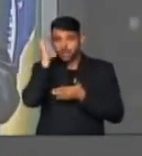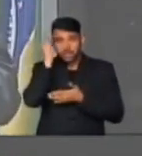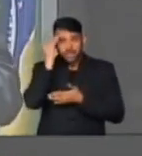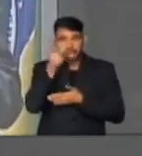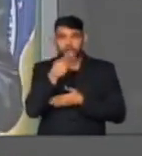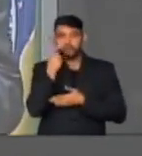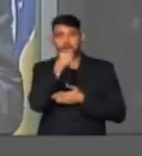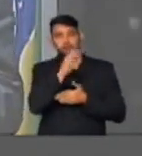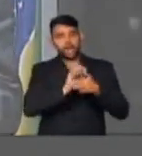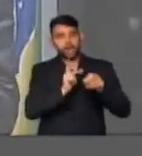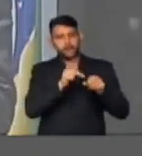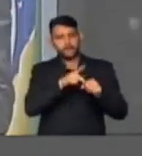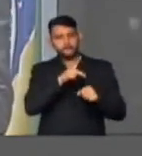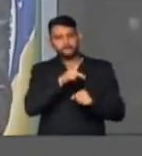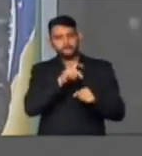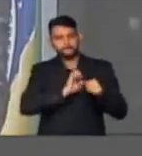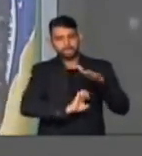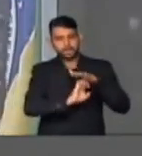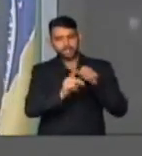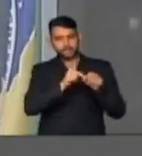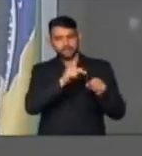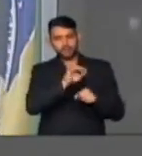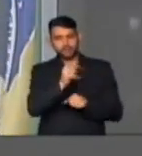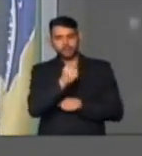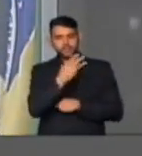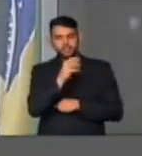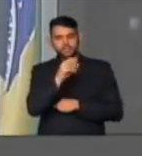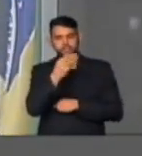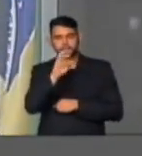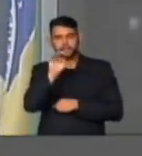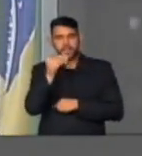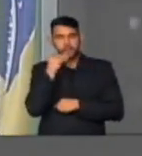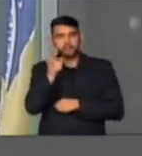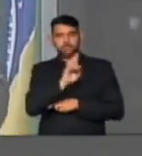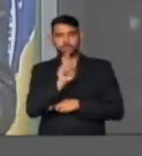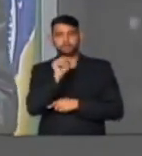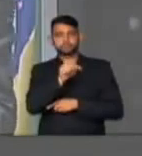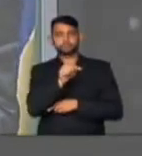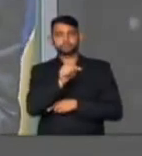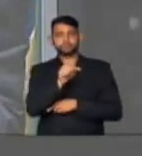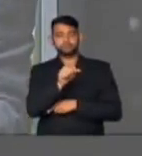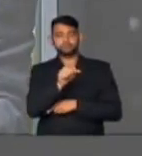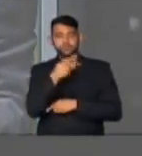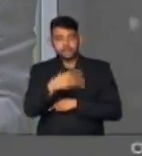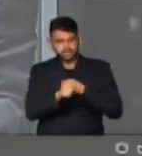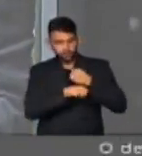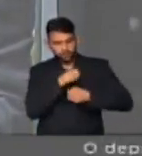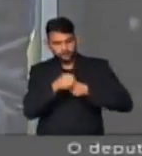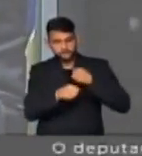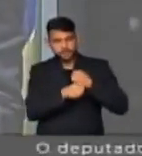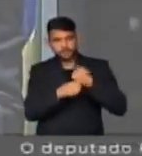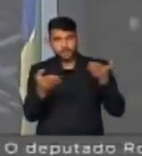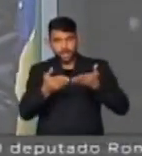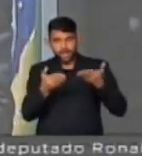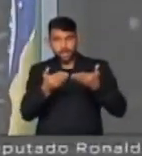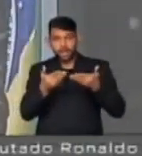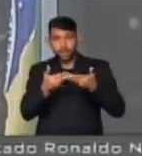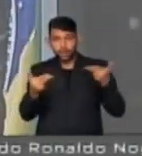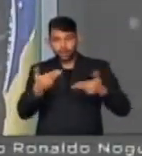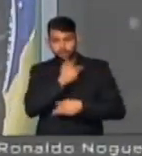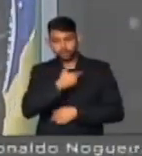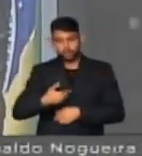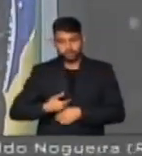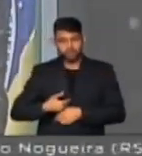A Petrobras valia 230 bilhões de reais. E nesse governo que adora coisa